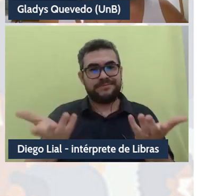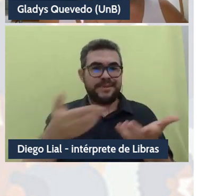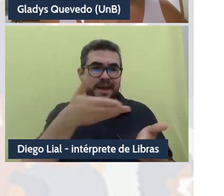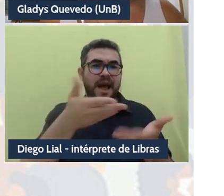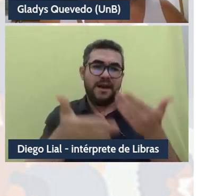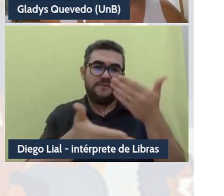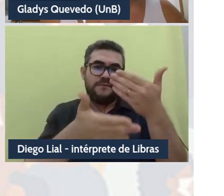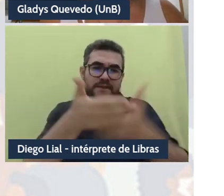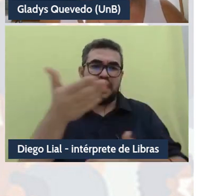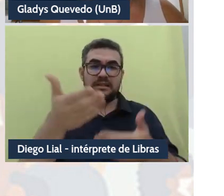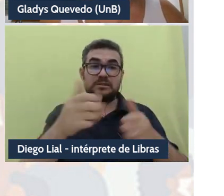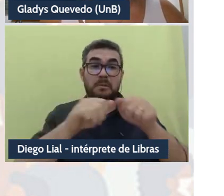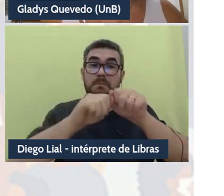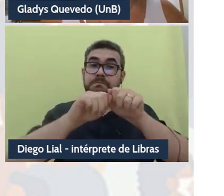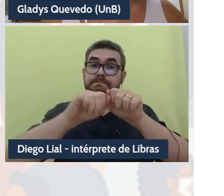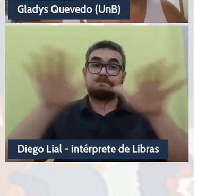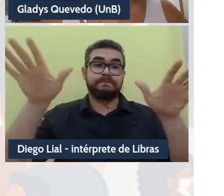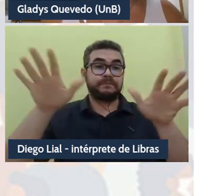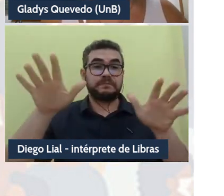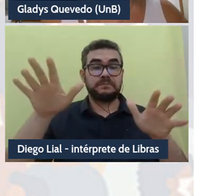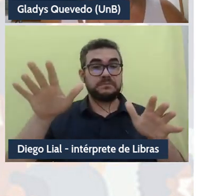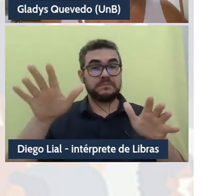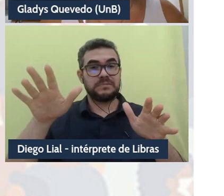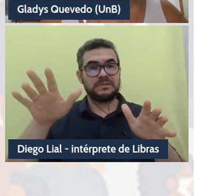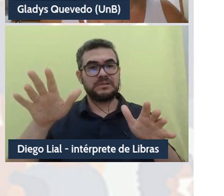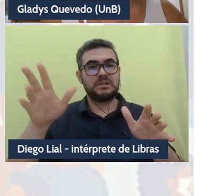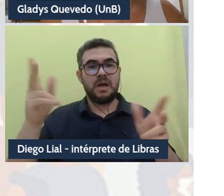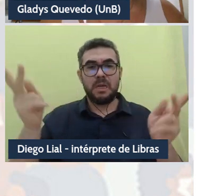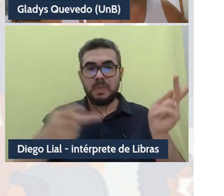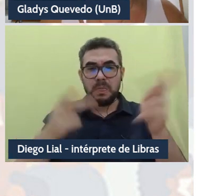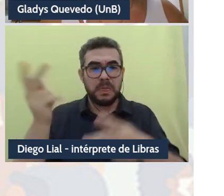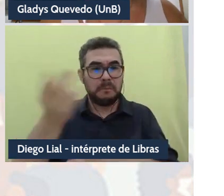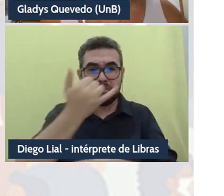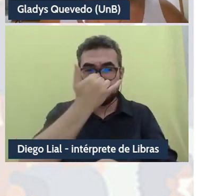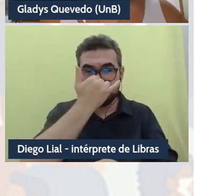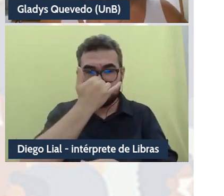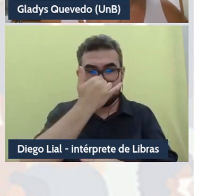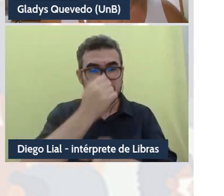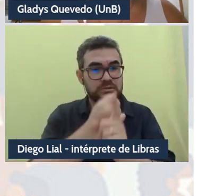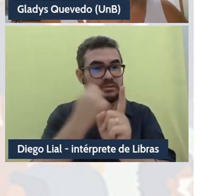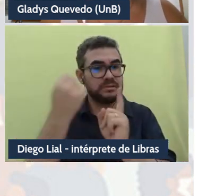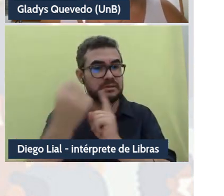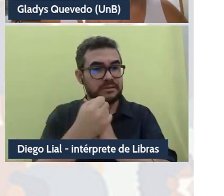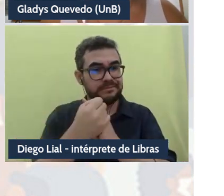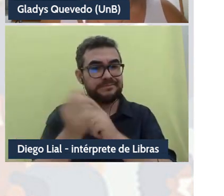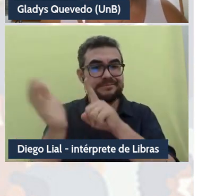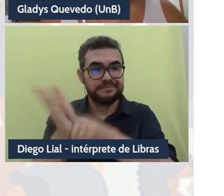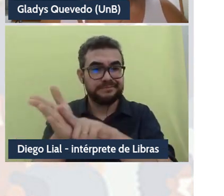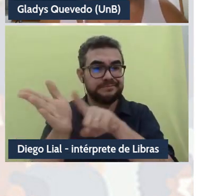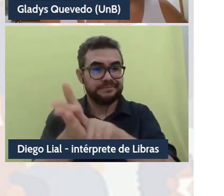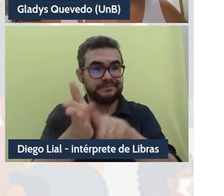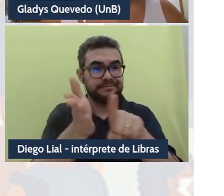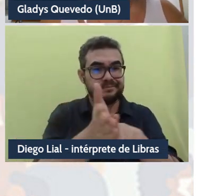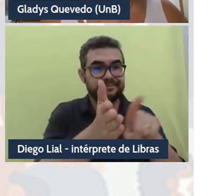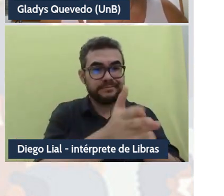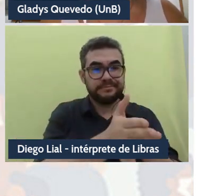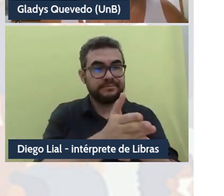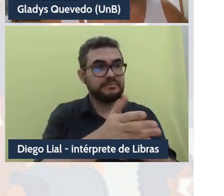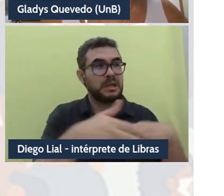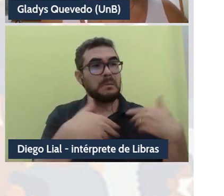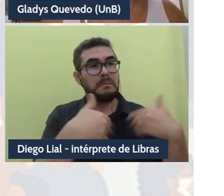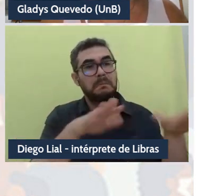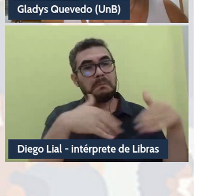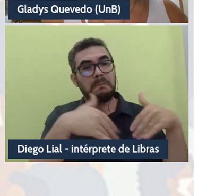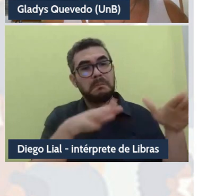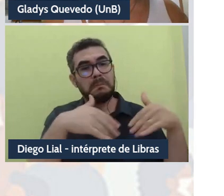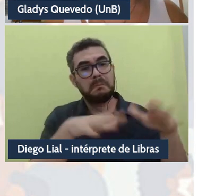só impacta, como nós vimos, na sociedade de uma forma negativa, continue agindo sobre os